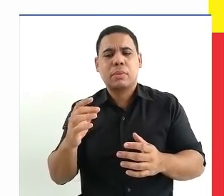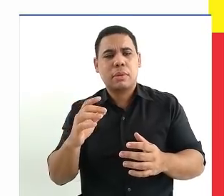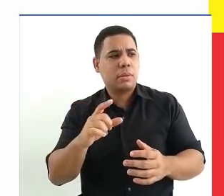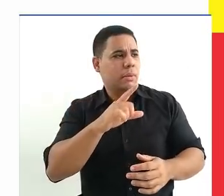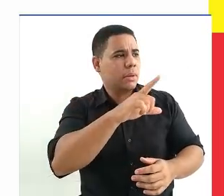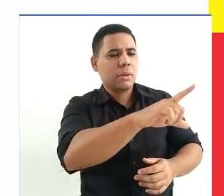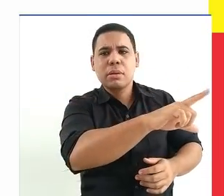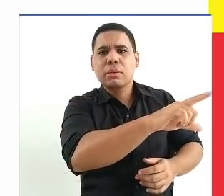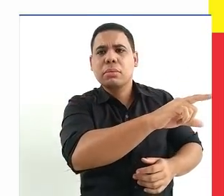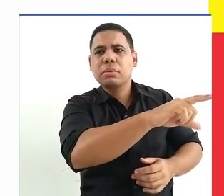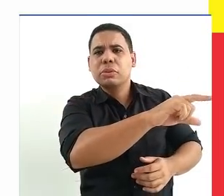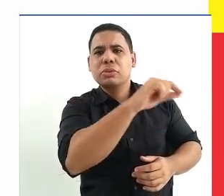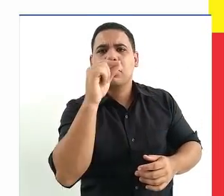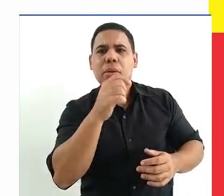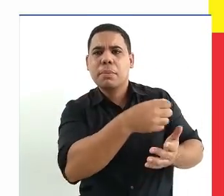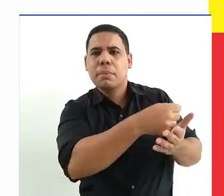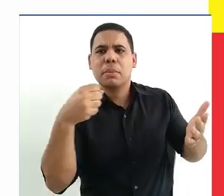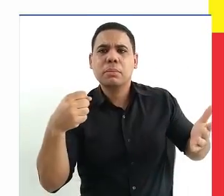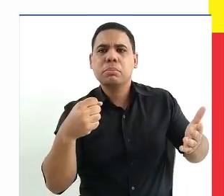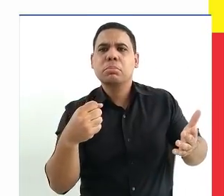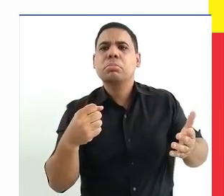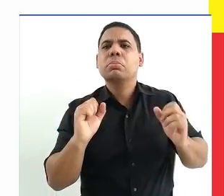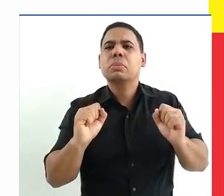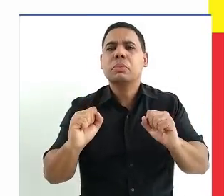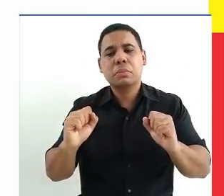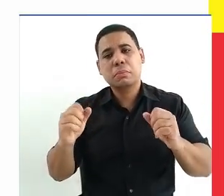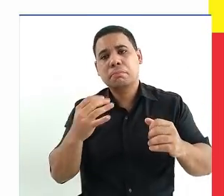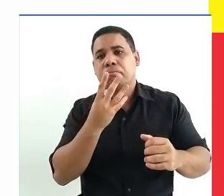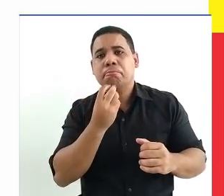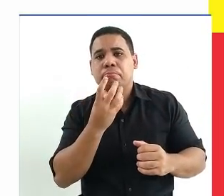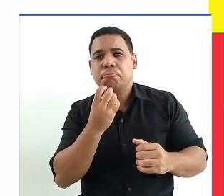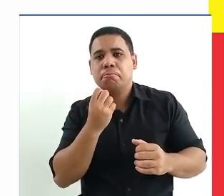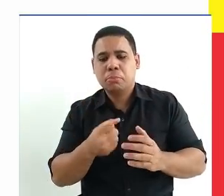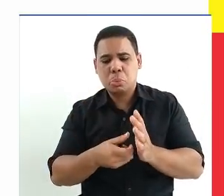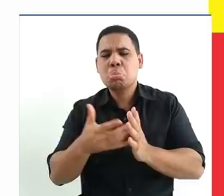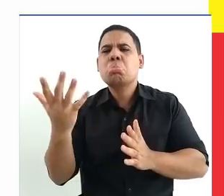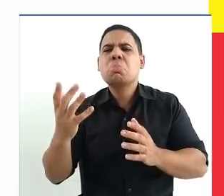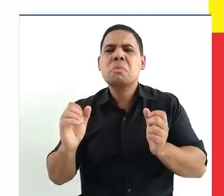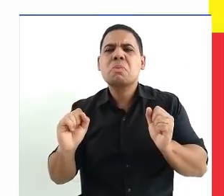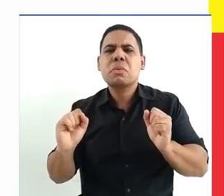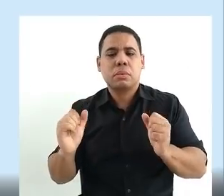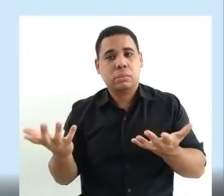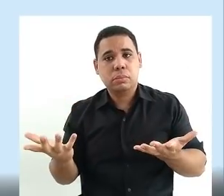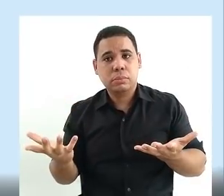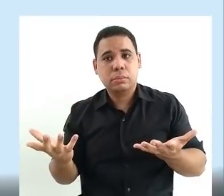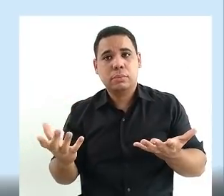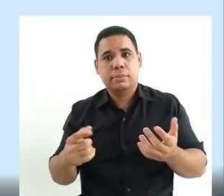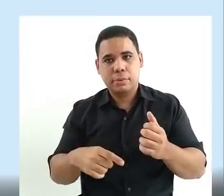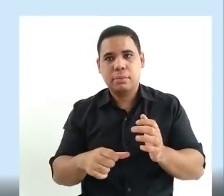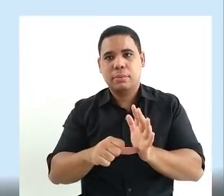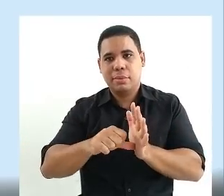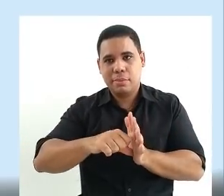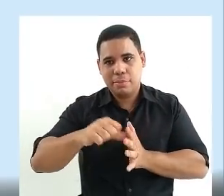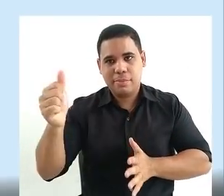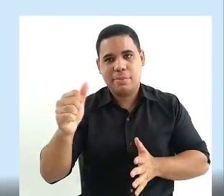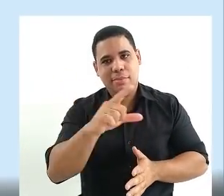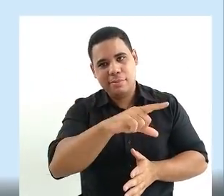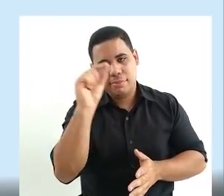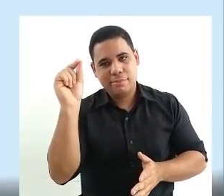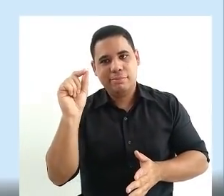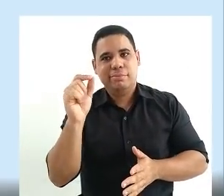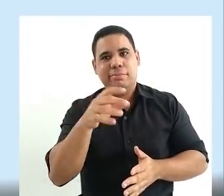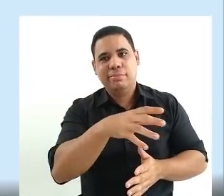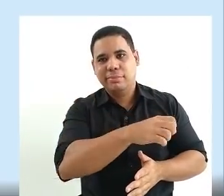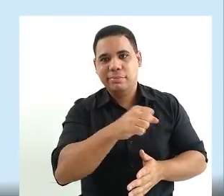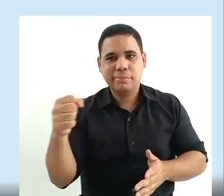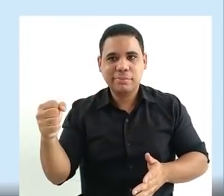um body? Com certeza a gente dá uma impressão de que a primeira escolha é muito mais fácil,